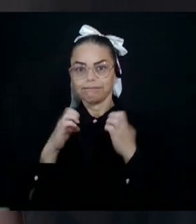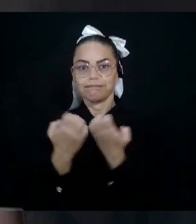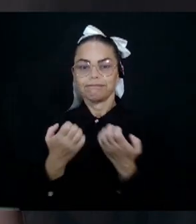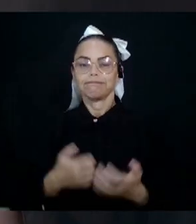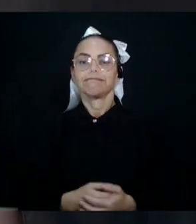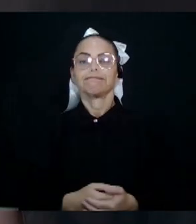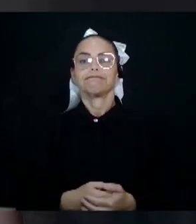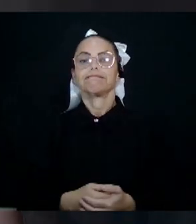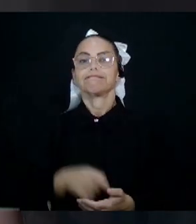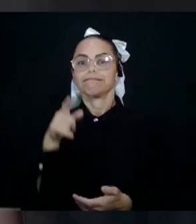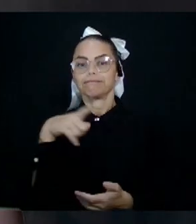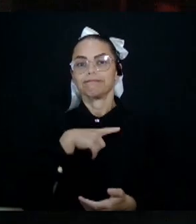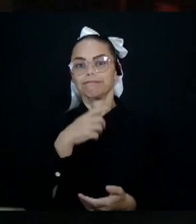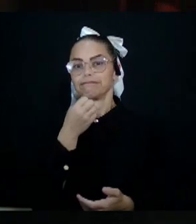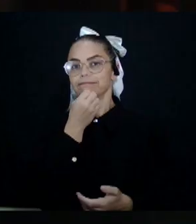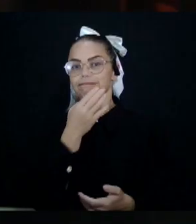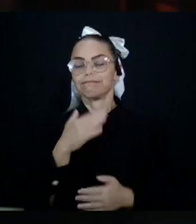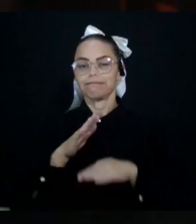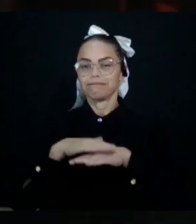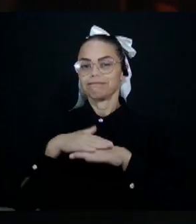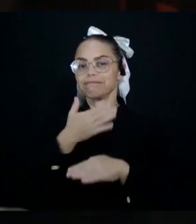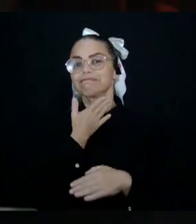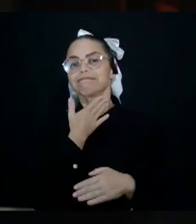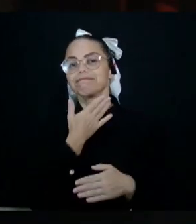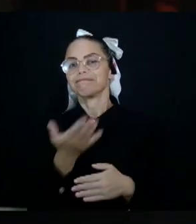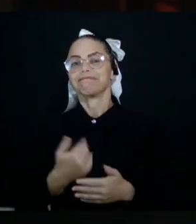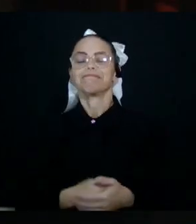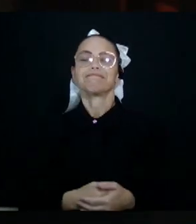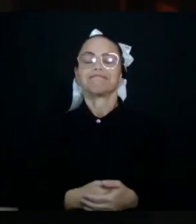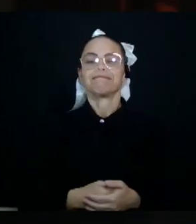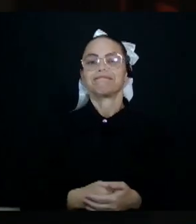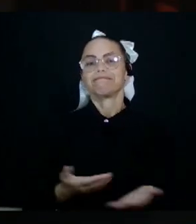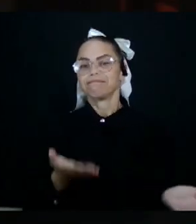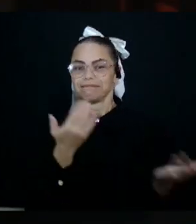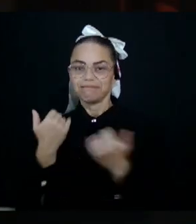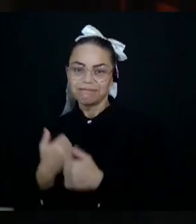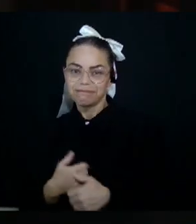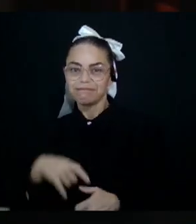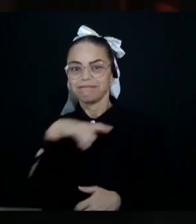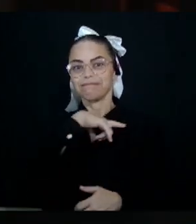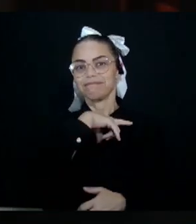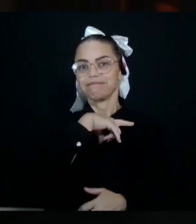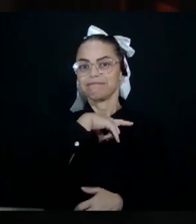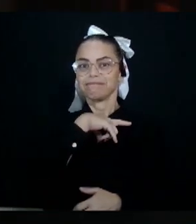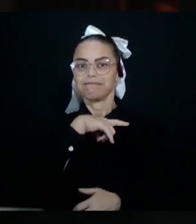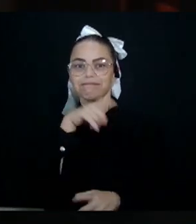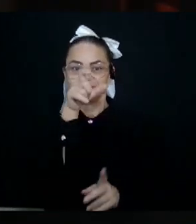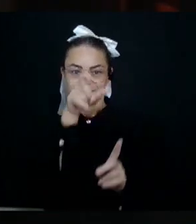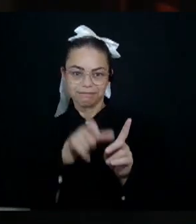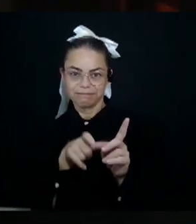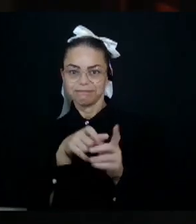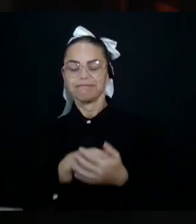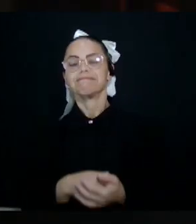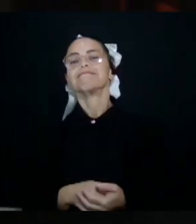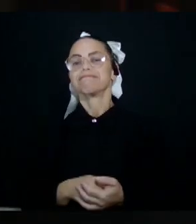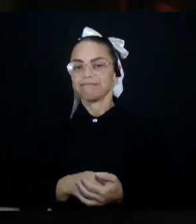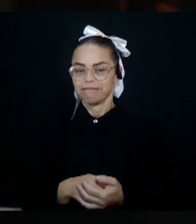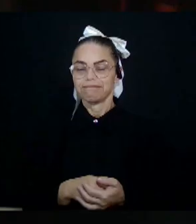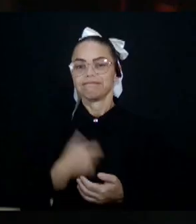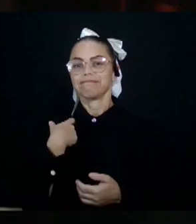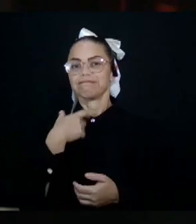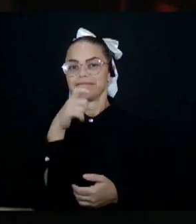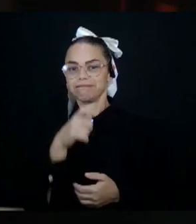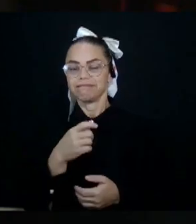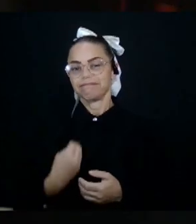tenha uma boa conversa. Vamos embora, porque com a gente nós temos uma persona, é um personagem, é uma pessoa que vive